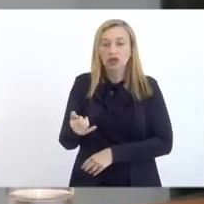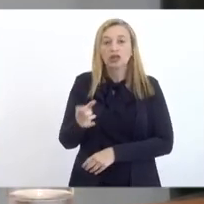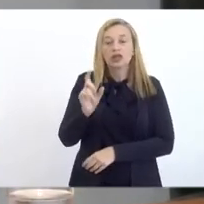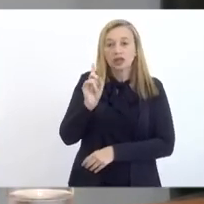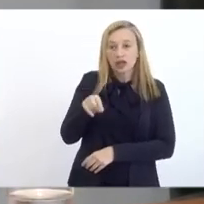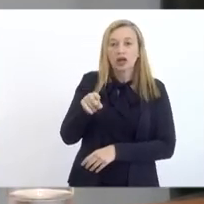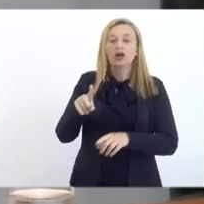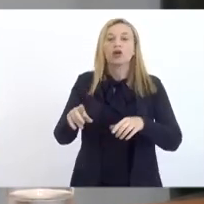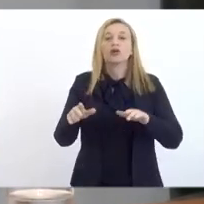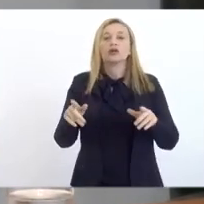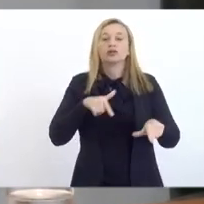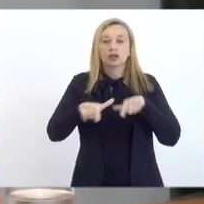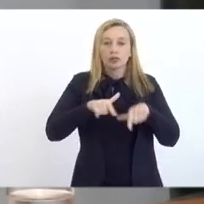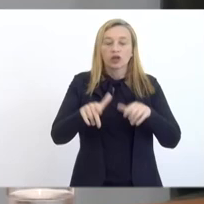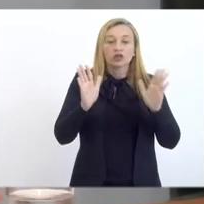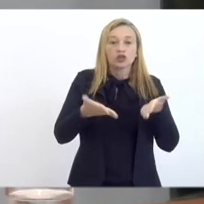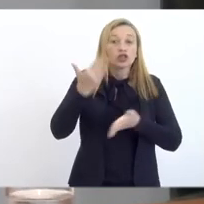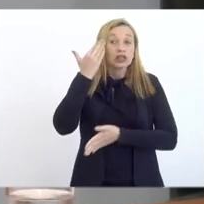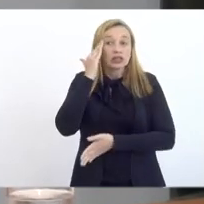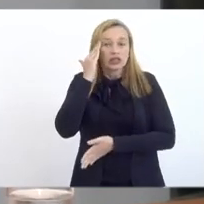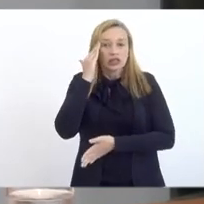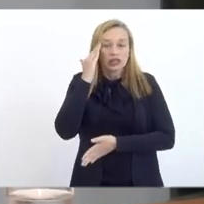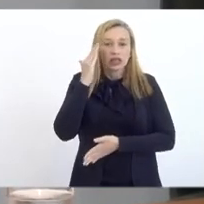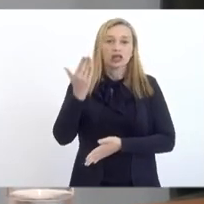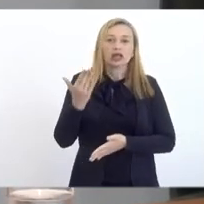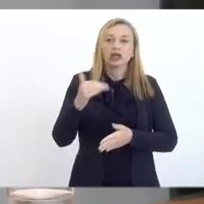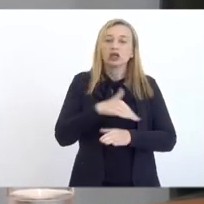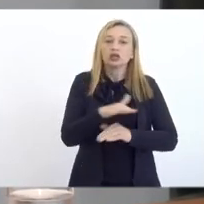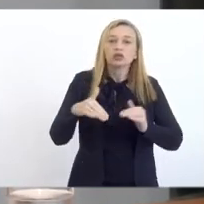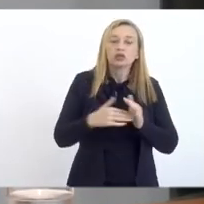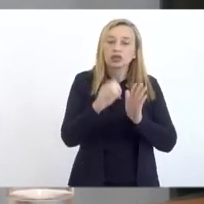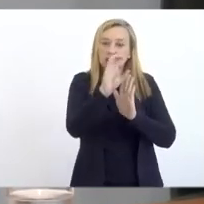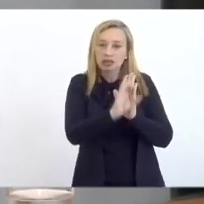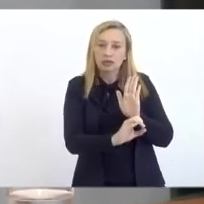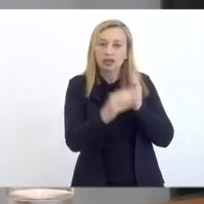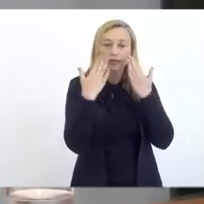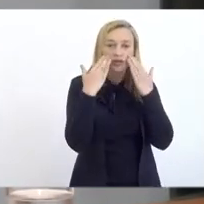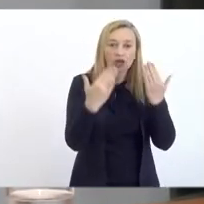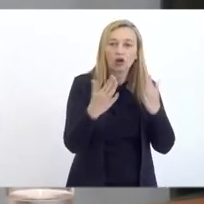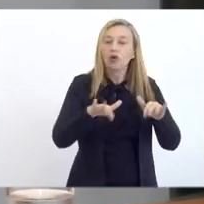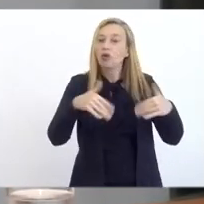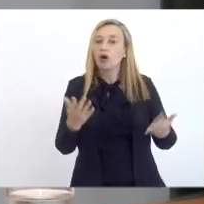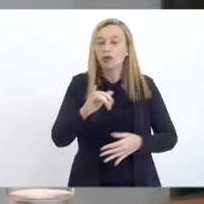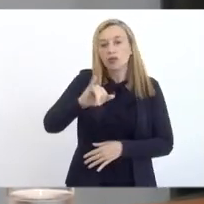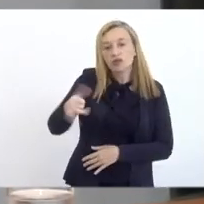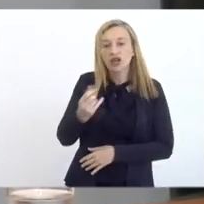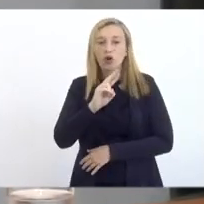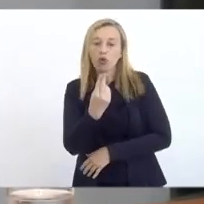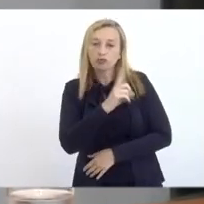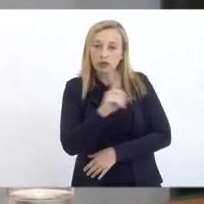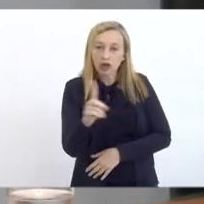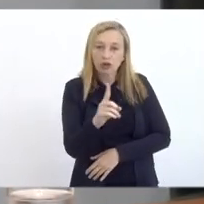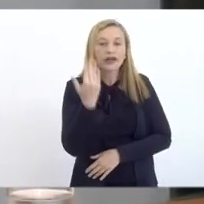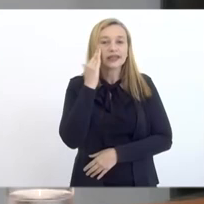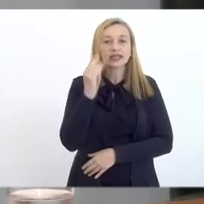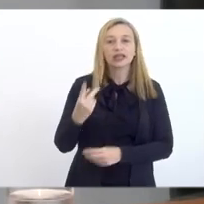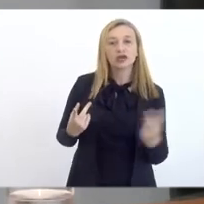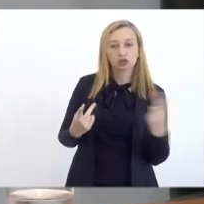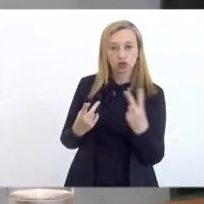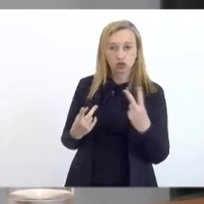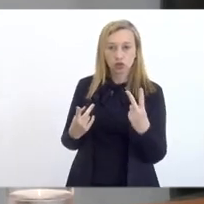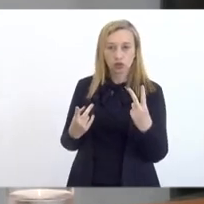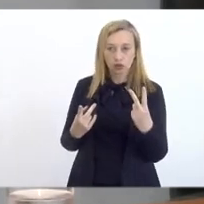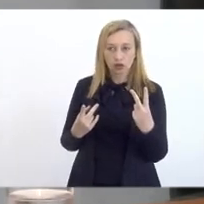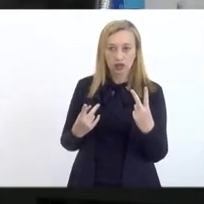missão aqui hoje. É a gente entender o universo das emendas apresentadas, quais podem ser aproveitadas ou não, entender os dois lados